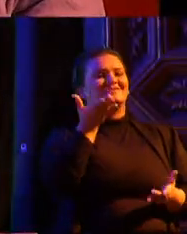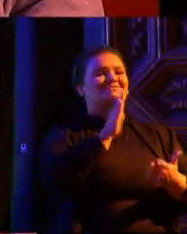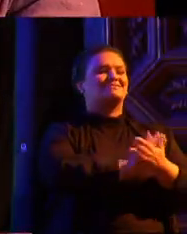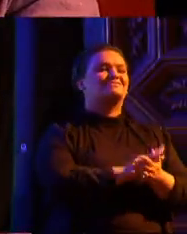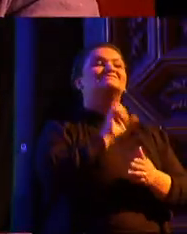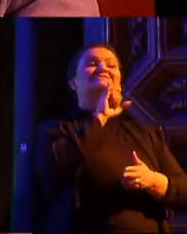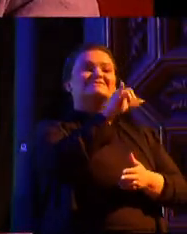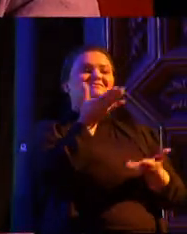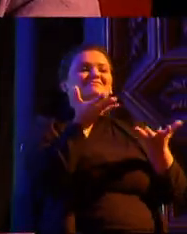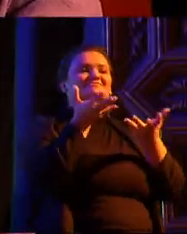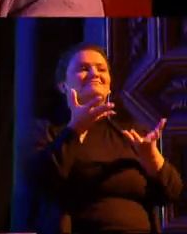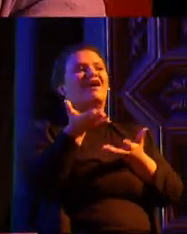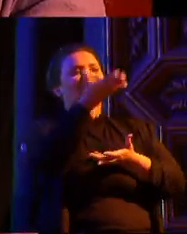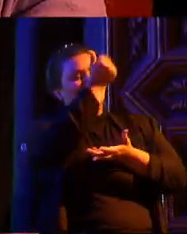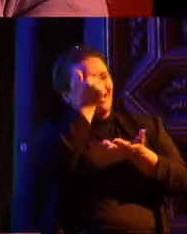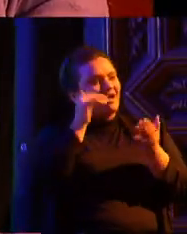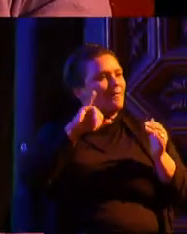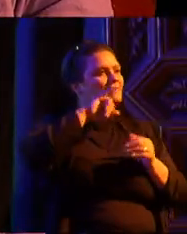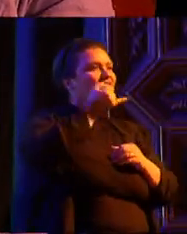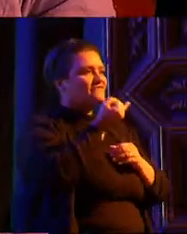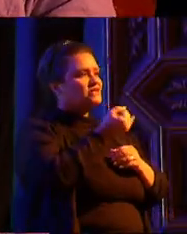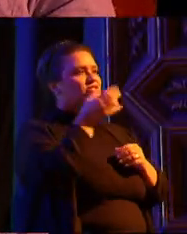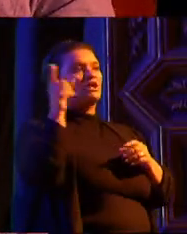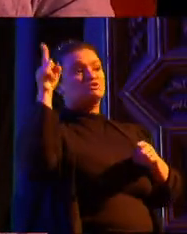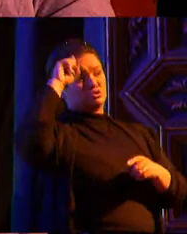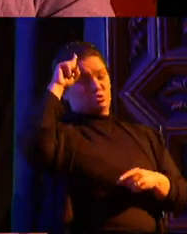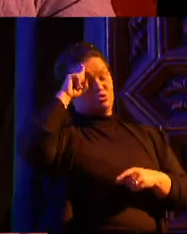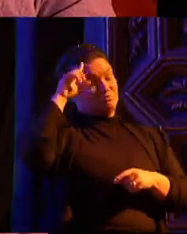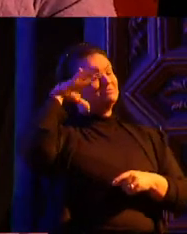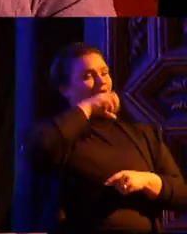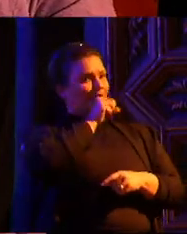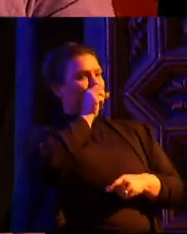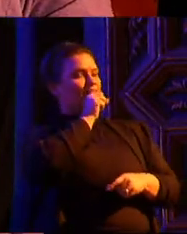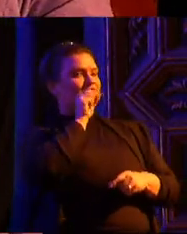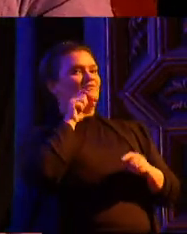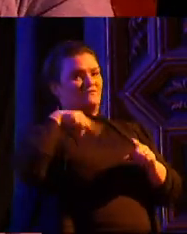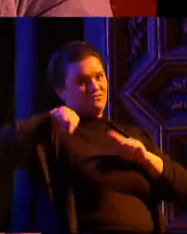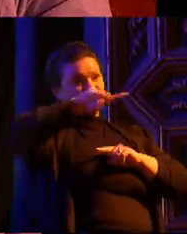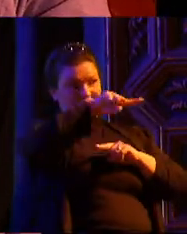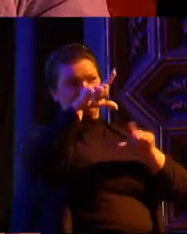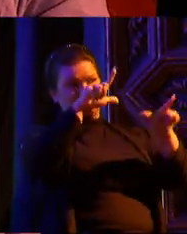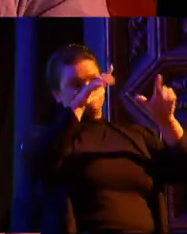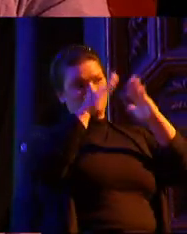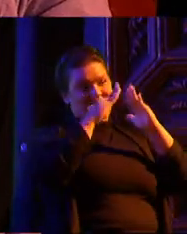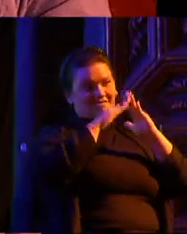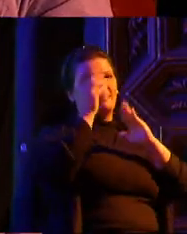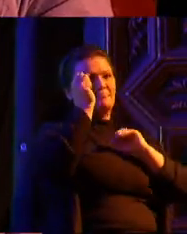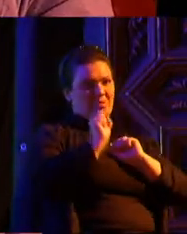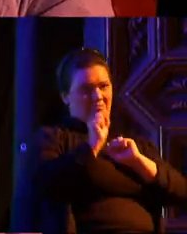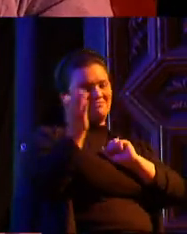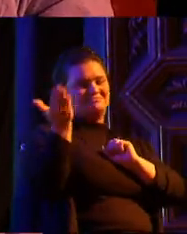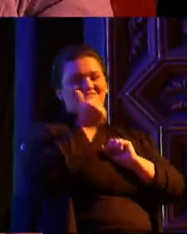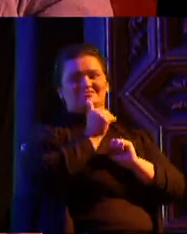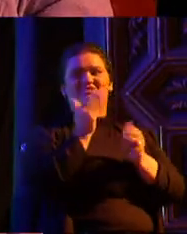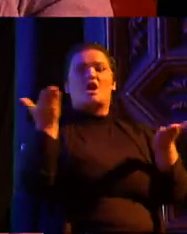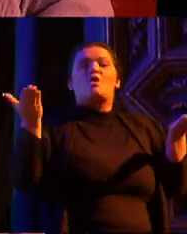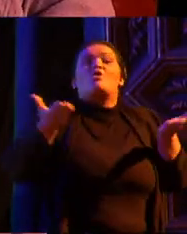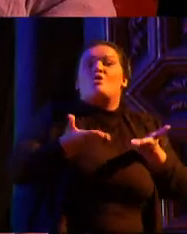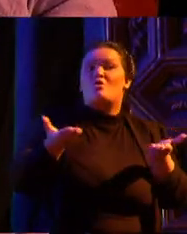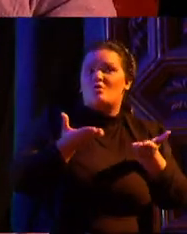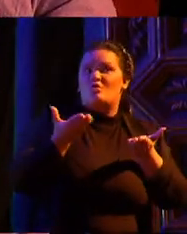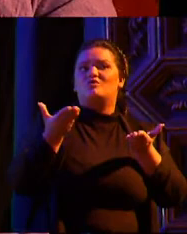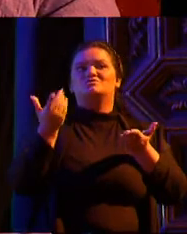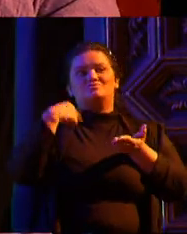quiser curtir o nosso samba, todo sábado é só chegar lá. Vocês de casa estão convidados para o nosso samba no sábado. Hoje a galera que está